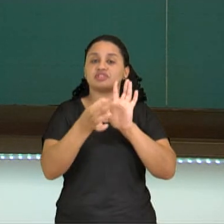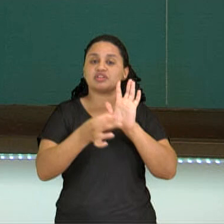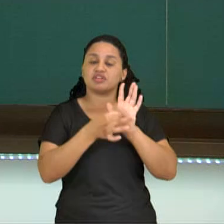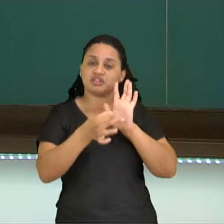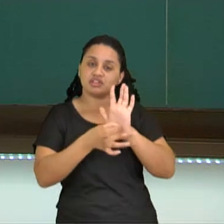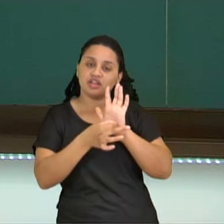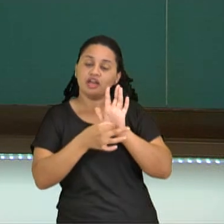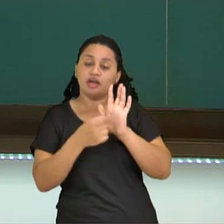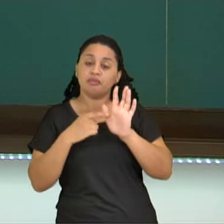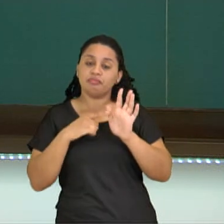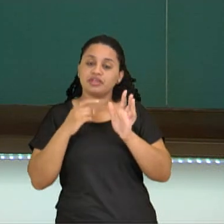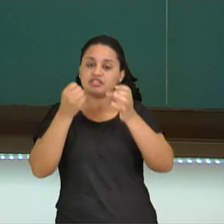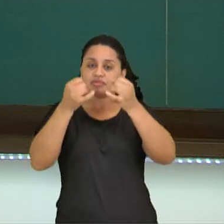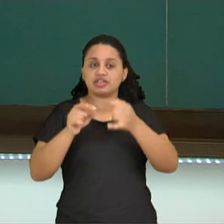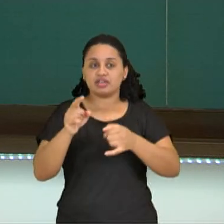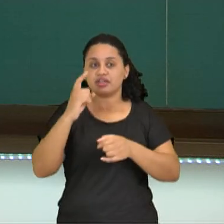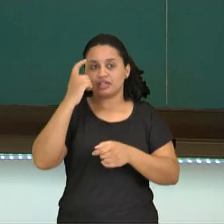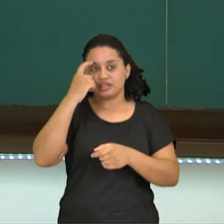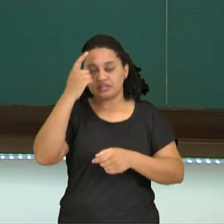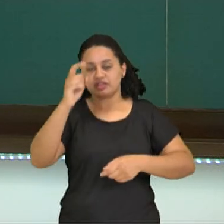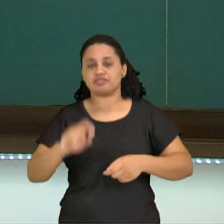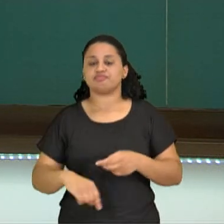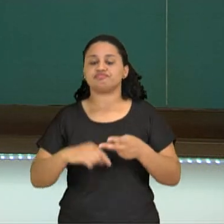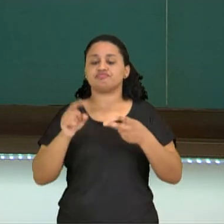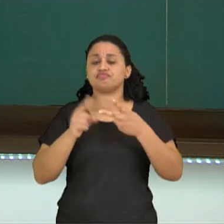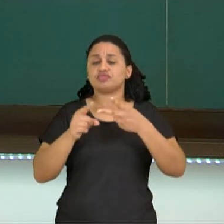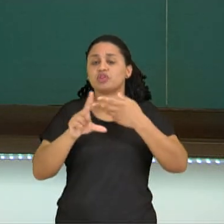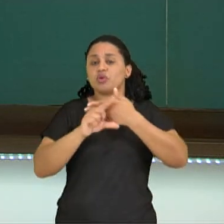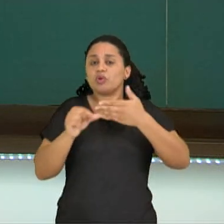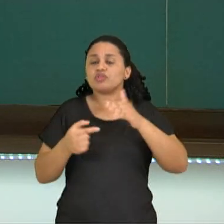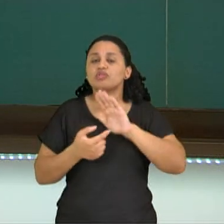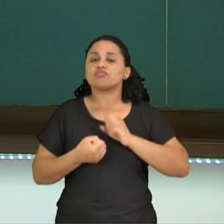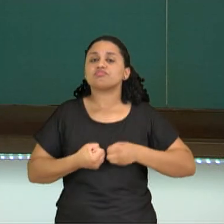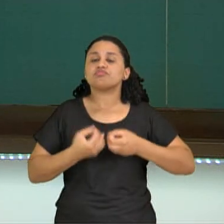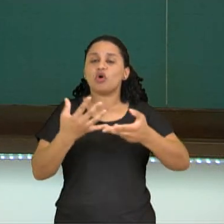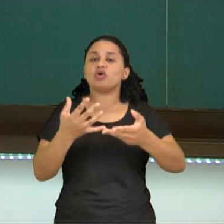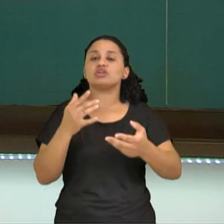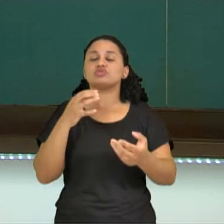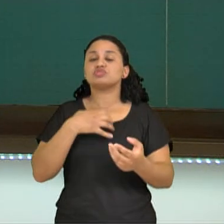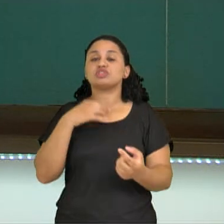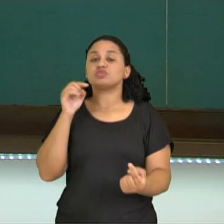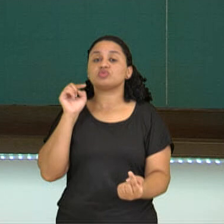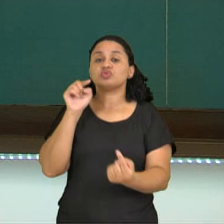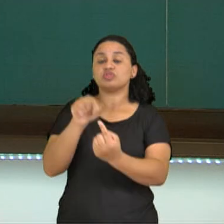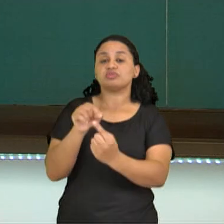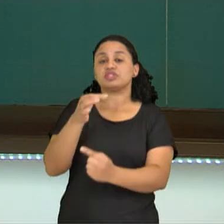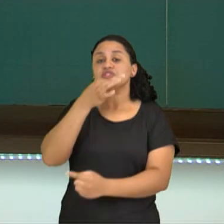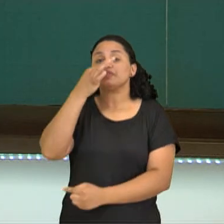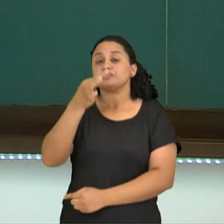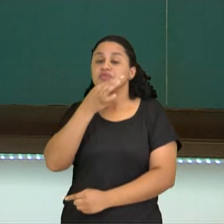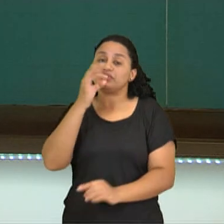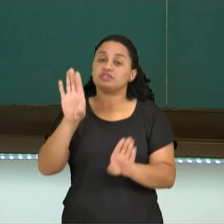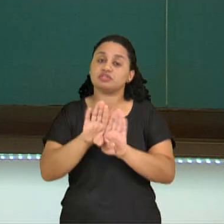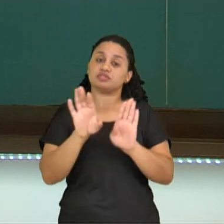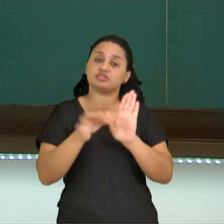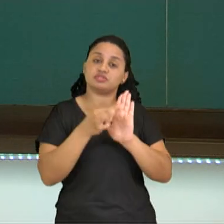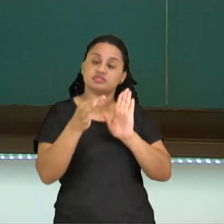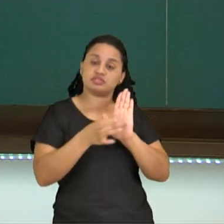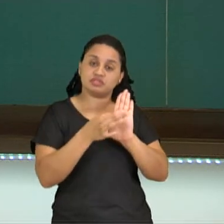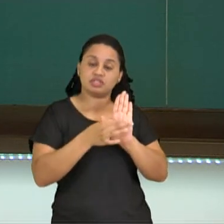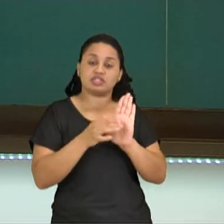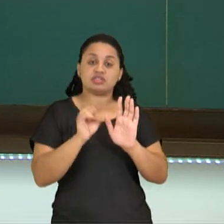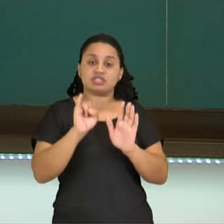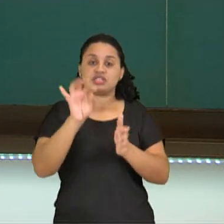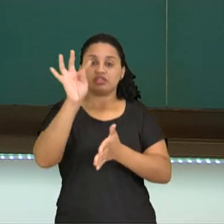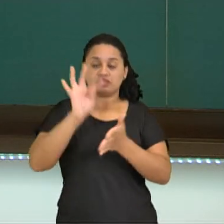ideia. O autor expõe de maneira objetiva sua opinião e seus argumentos, tá? Então toda vez que formula-se uma